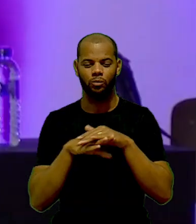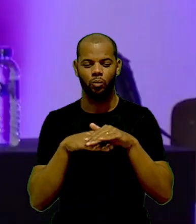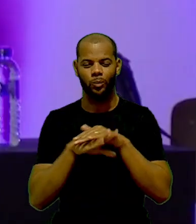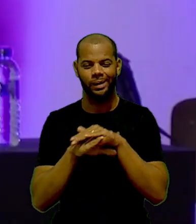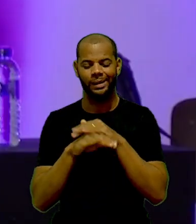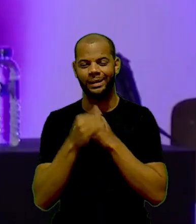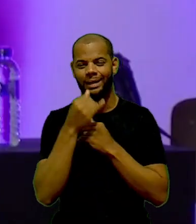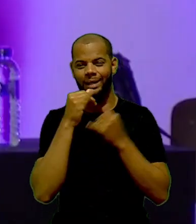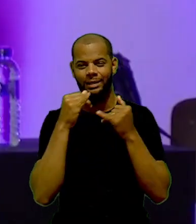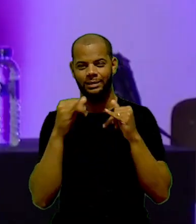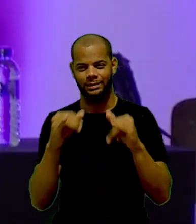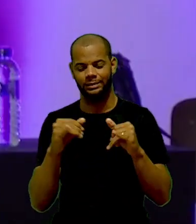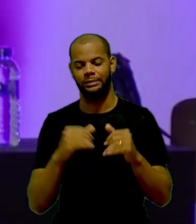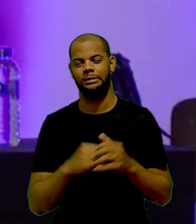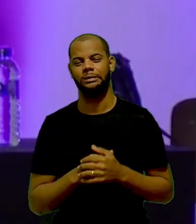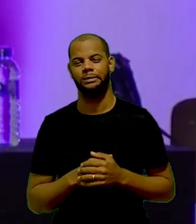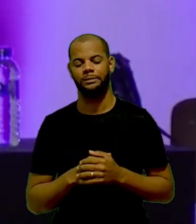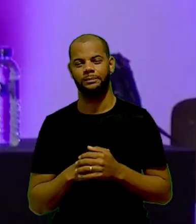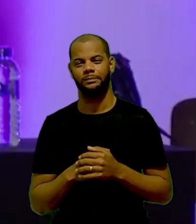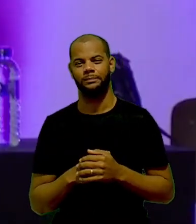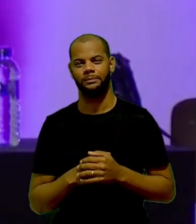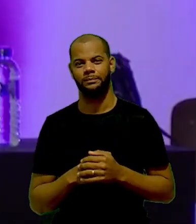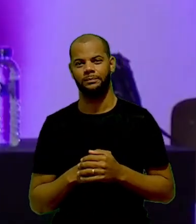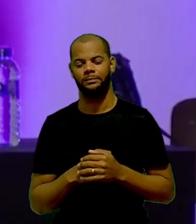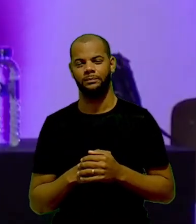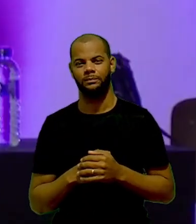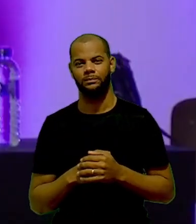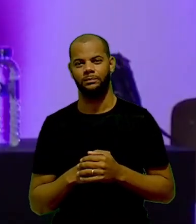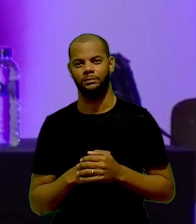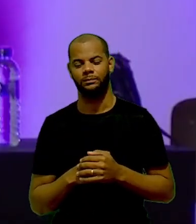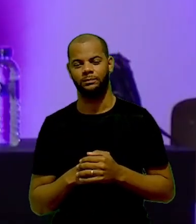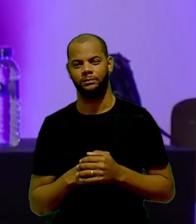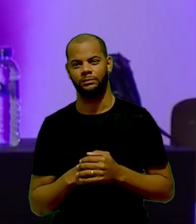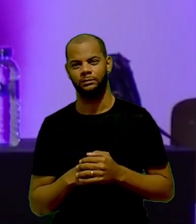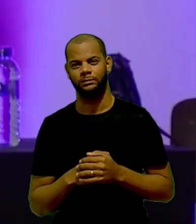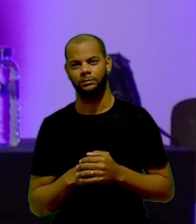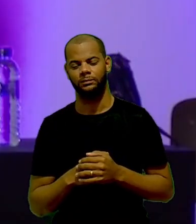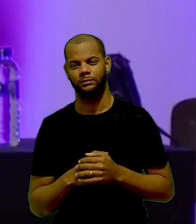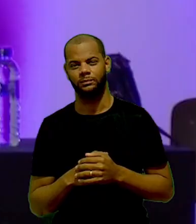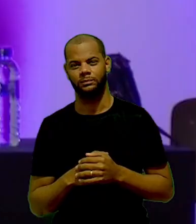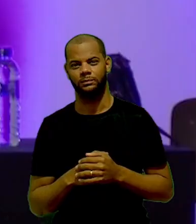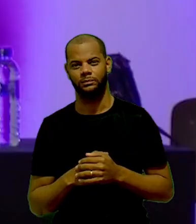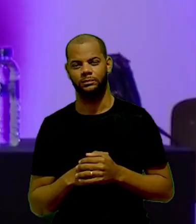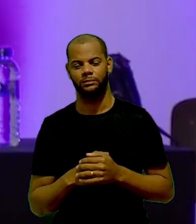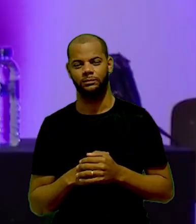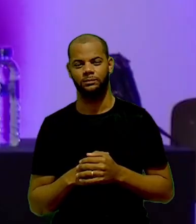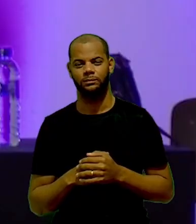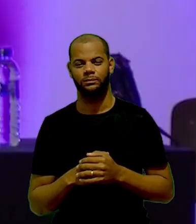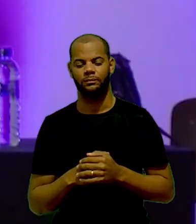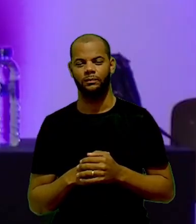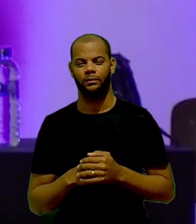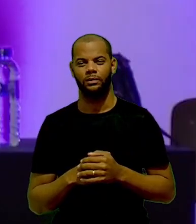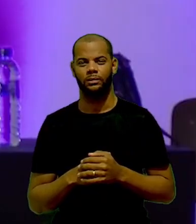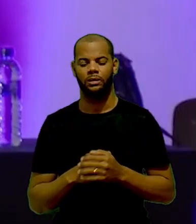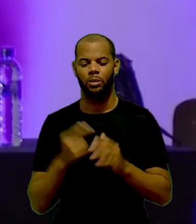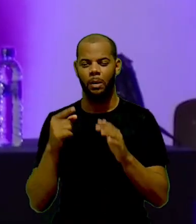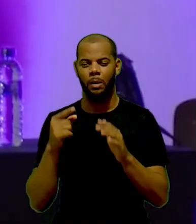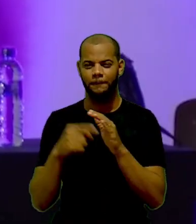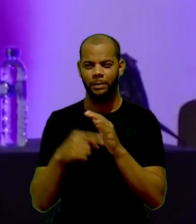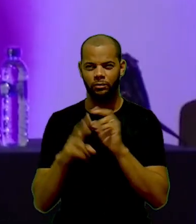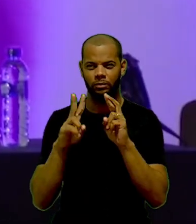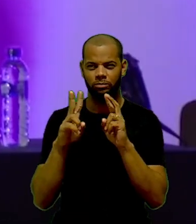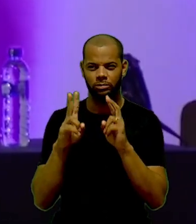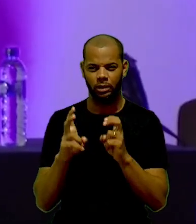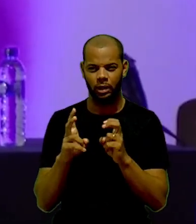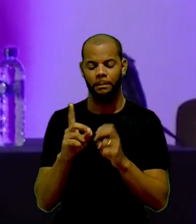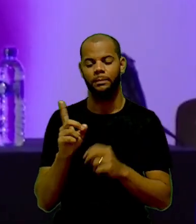energia. Eu vou falar um pouquinho da geração solar fotovoltaica, não vou me aprofundar muito,